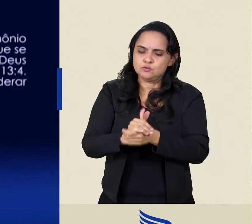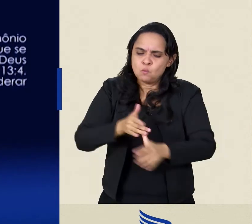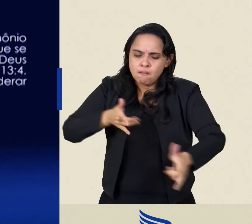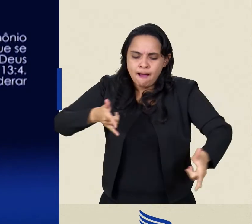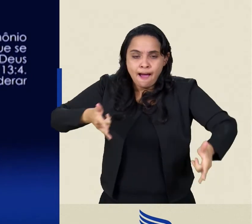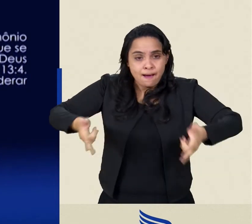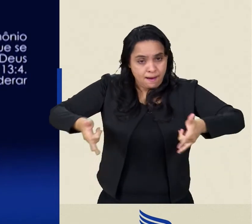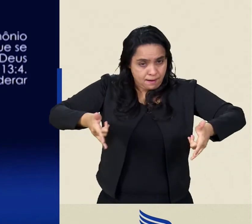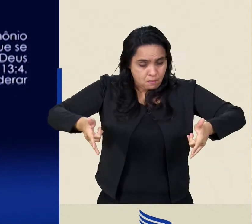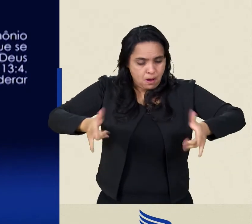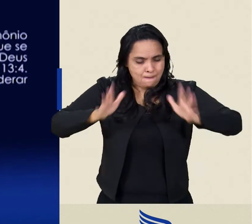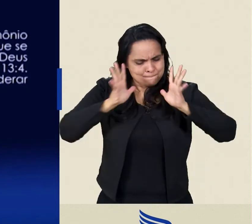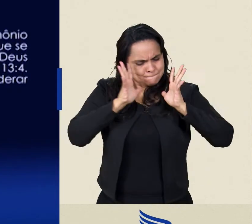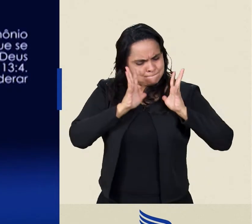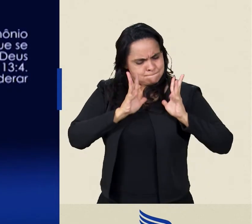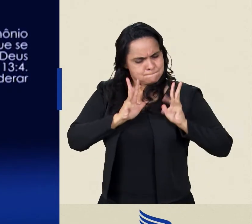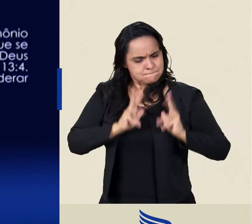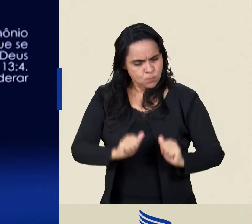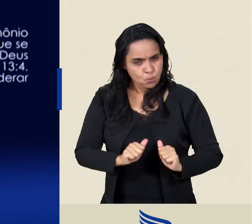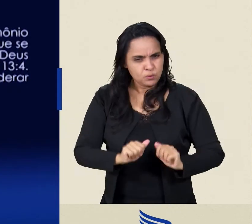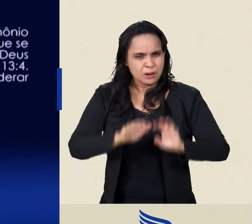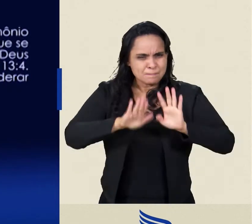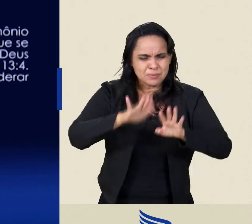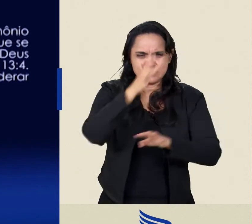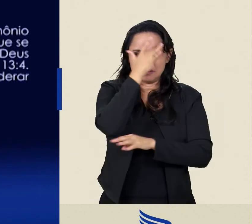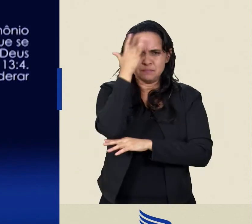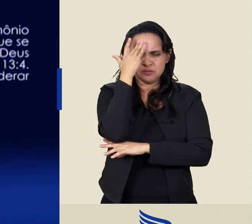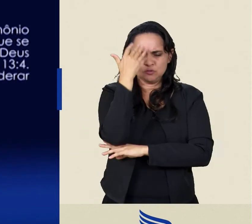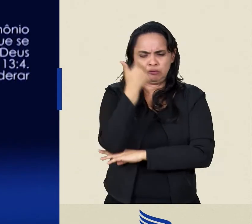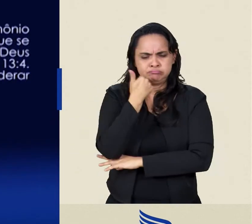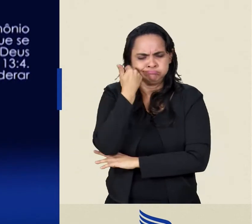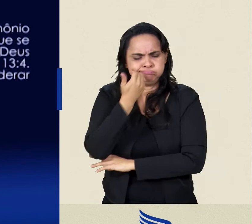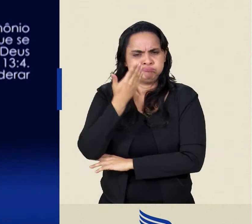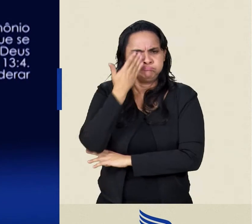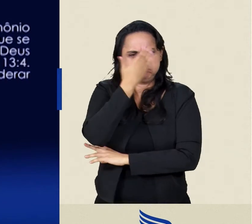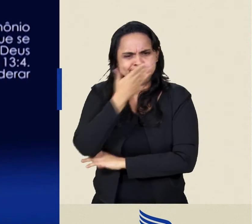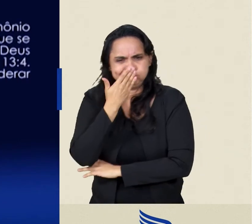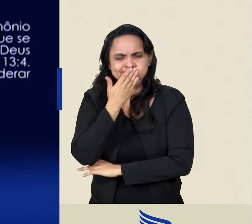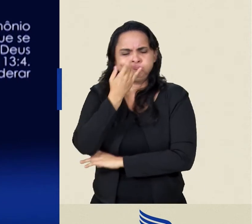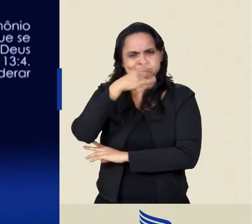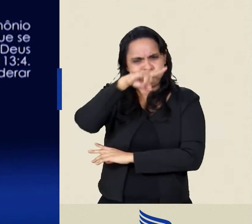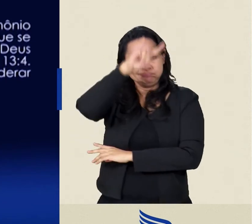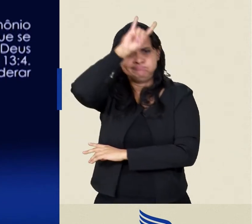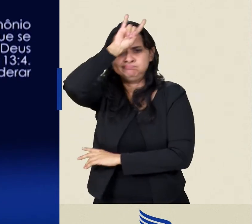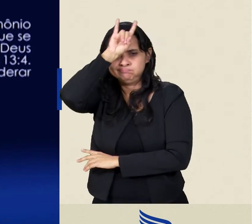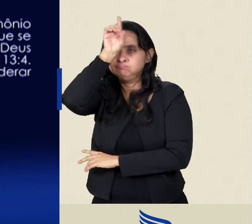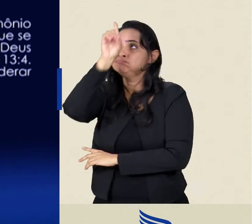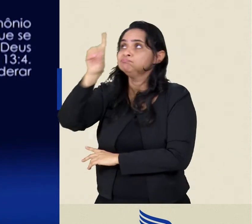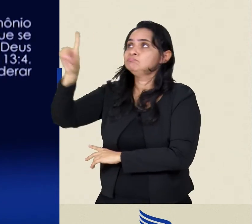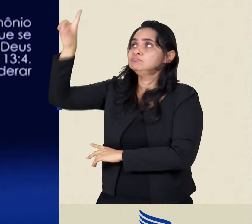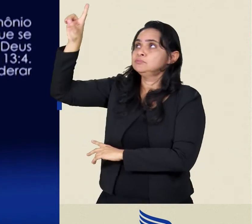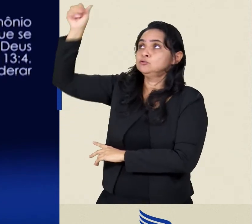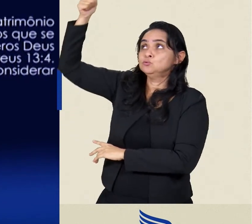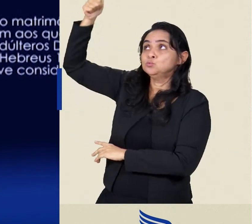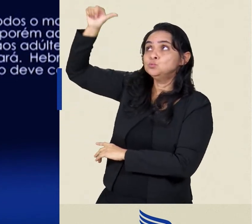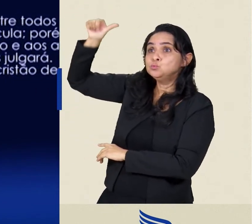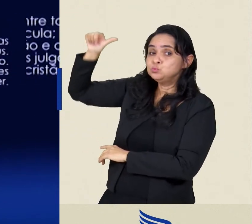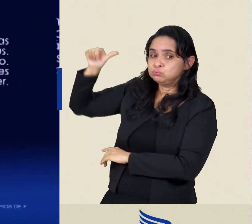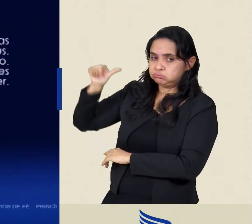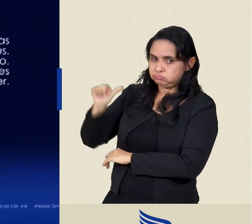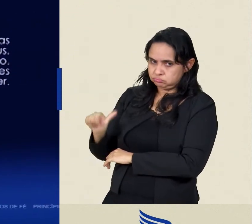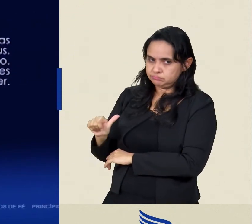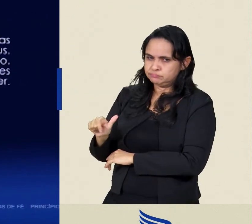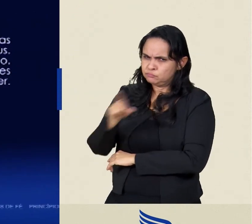que se dão à prostituição e aos adúlteros, Deus os julgará. Todo cristão deve